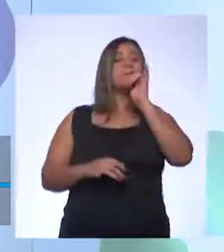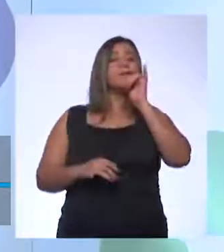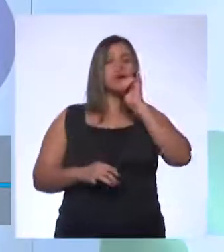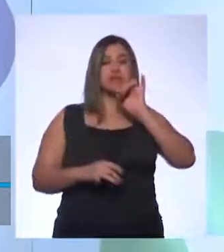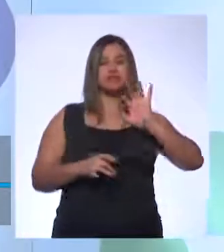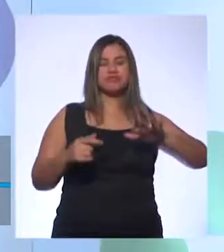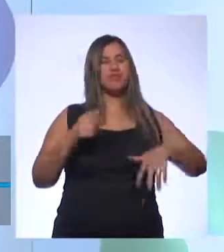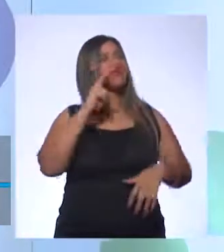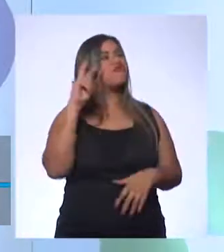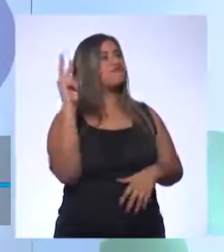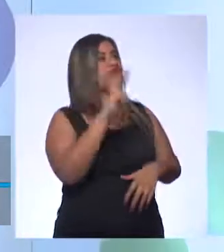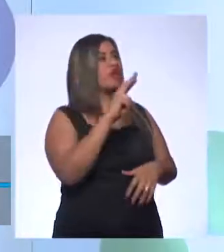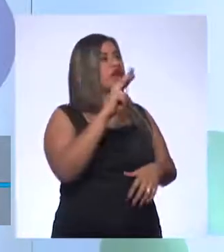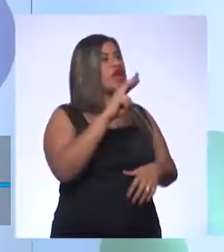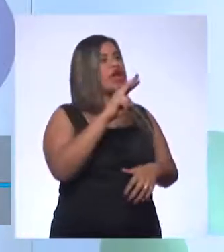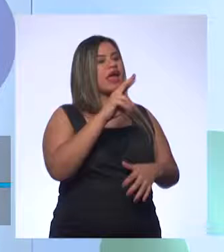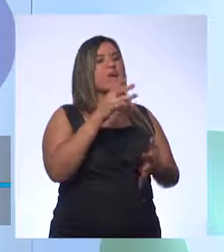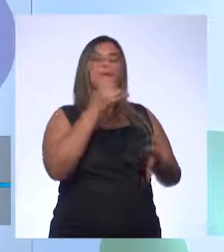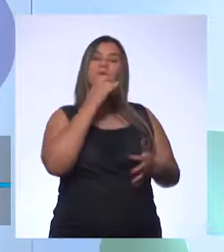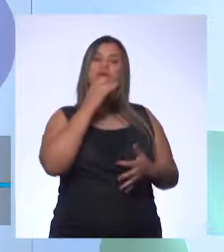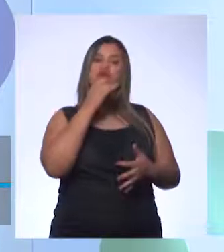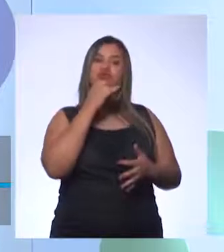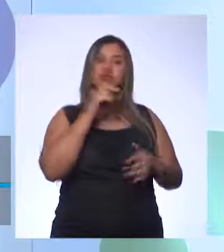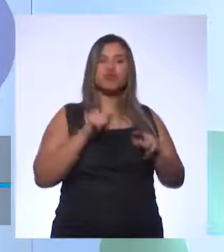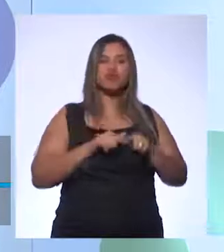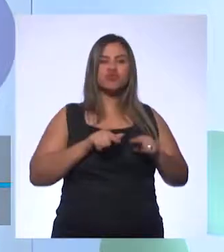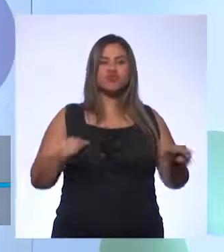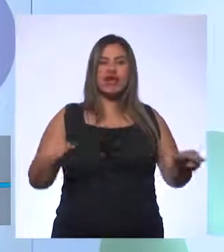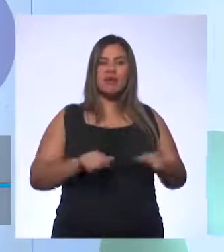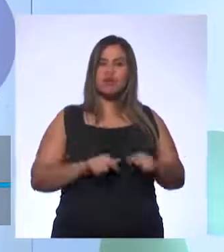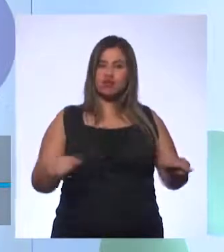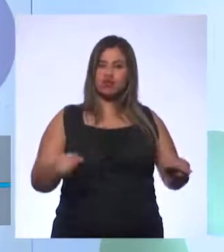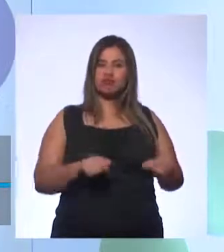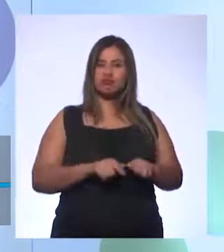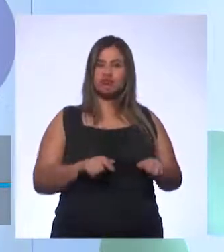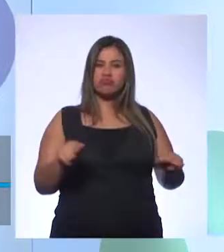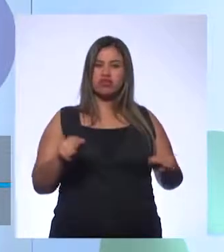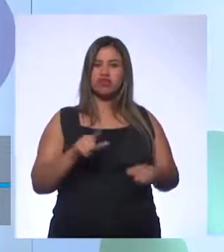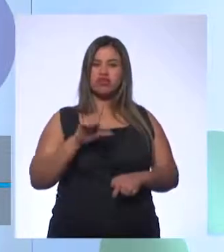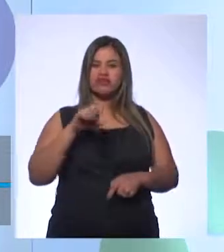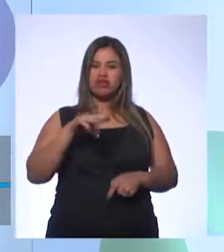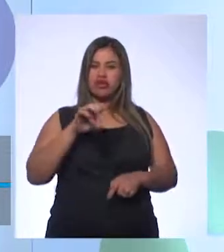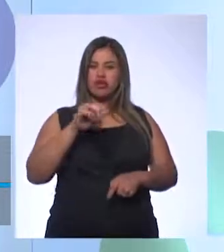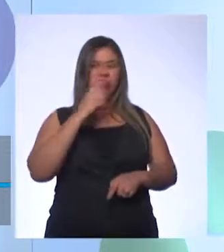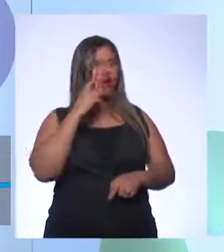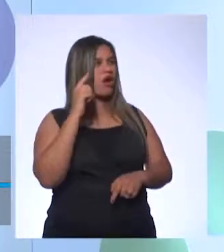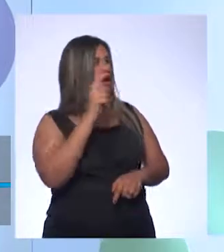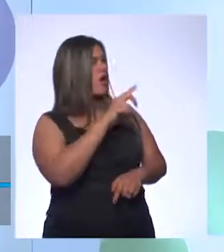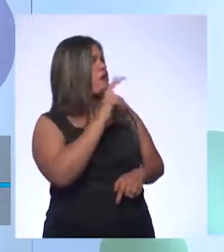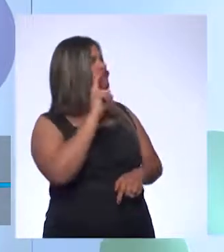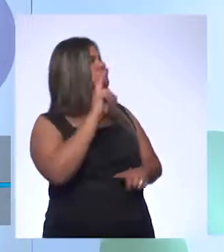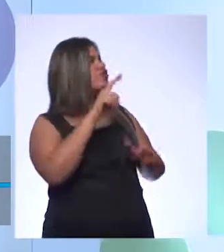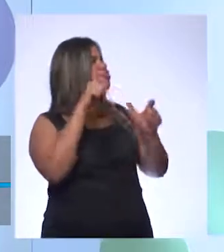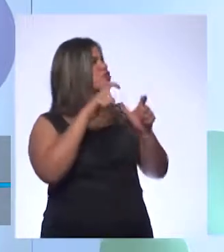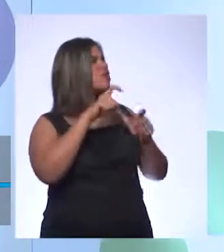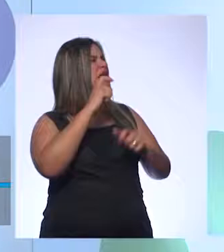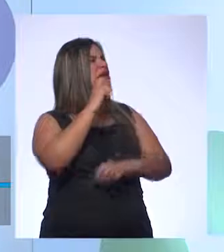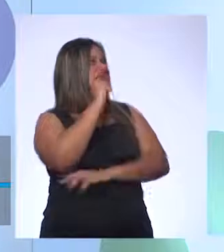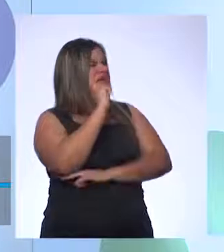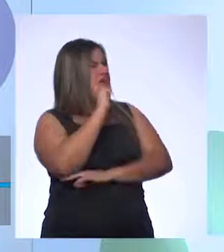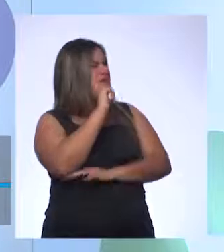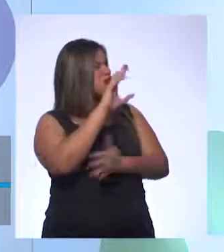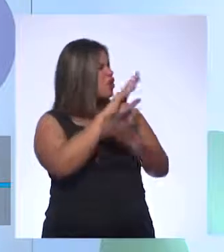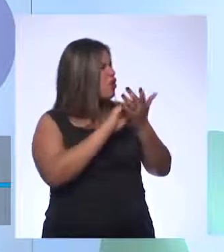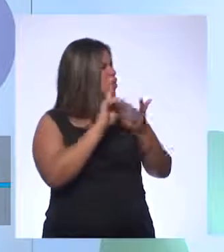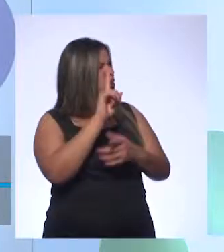de arte, os gêmeos, né? É verdade. A gente vê, não, isso aí parece que eu já vi em outro lugar. Não é cópia